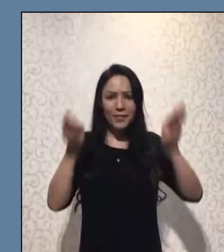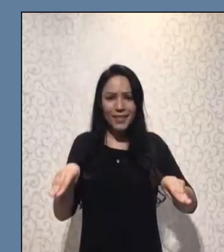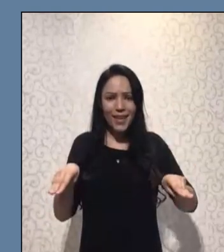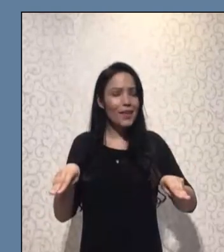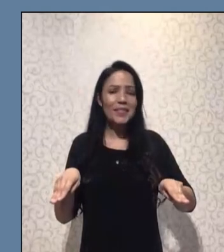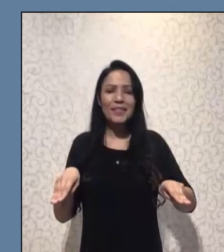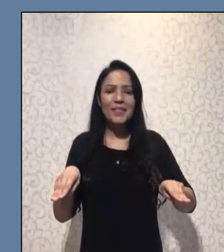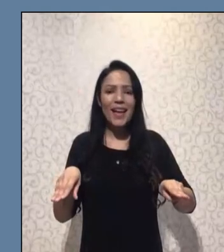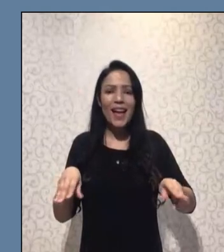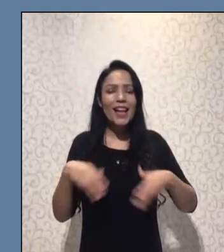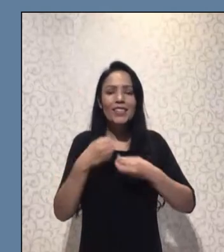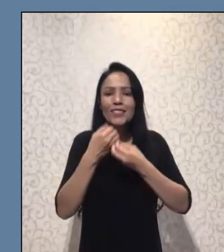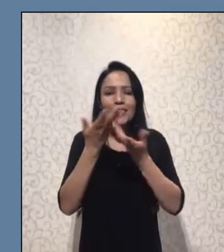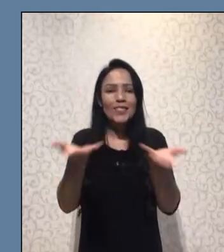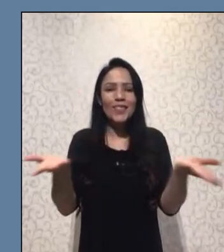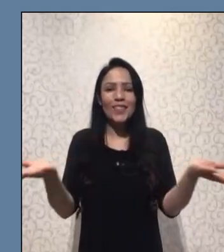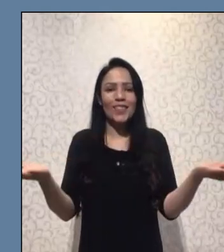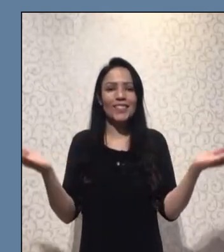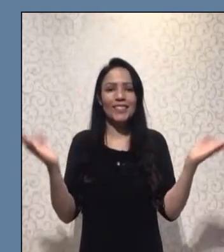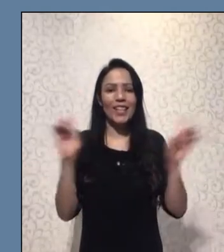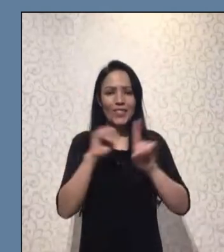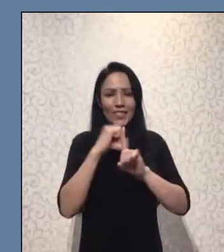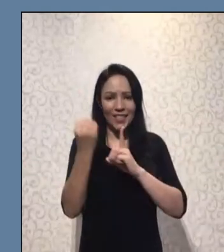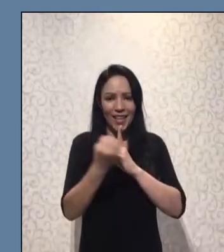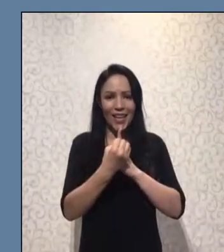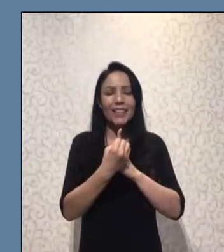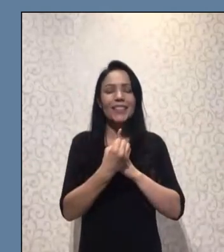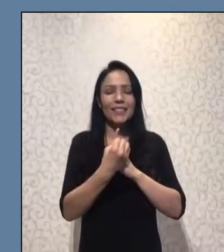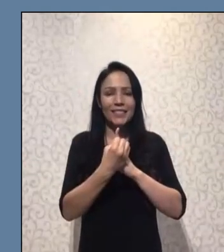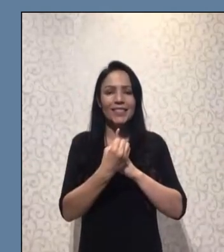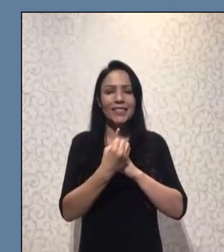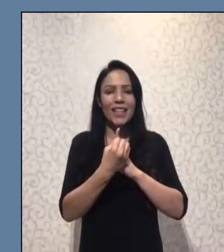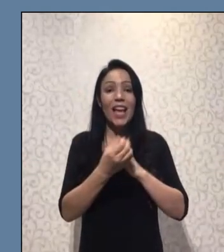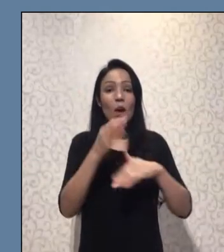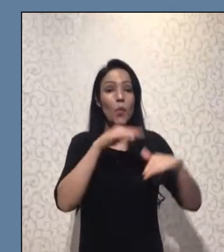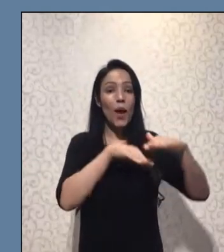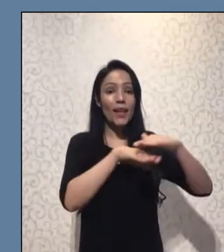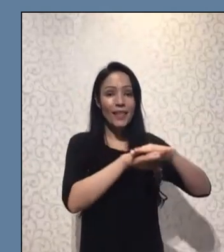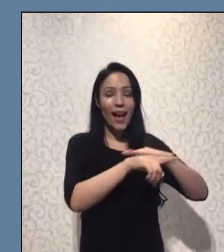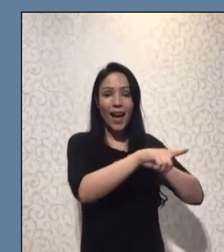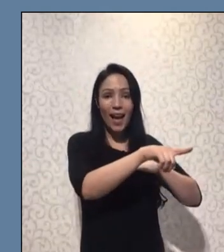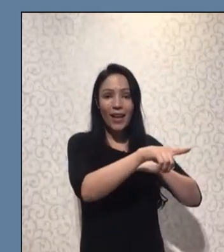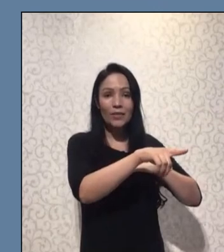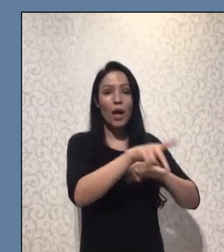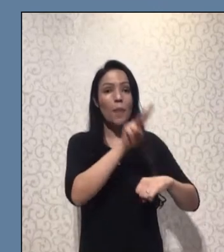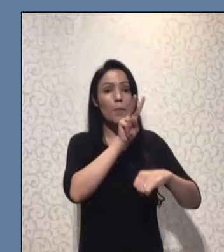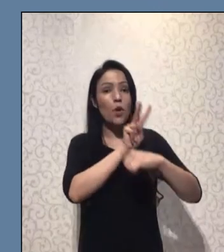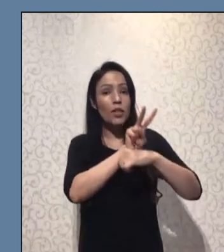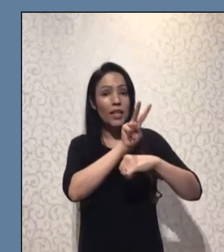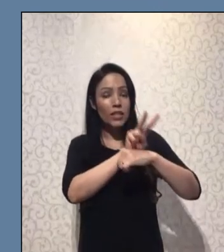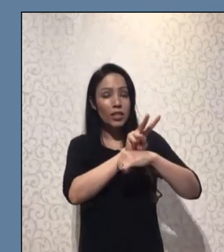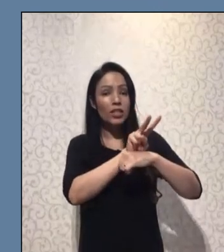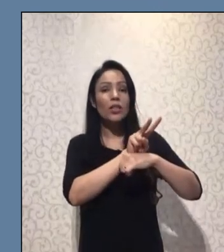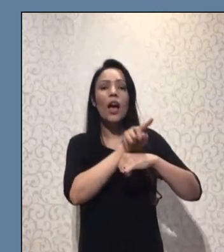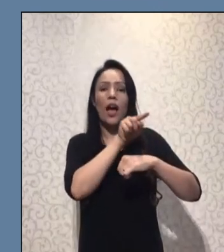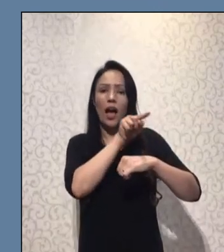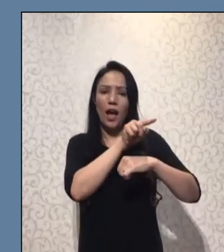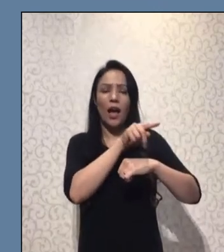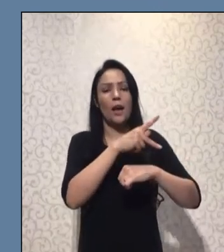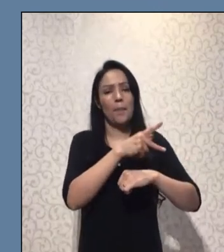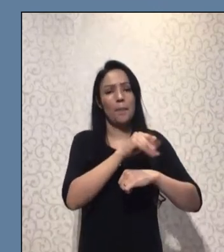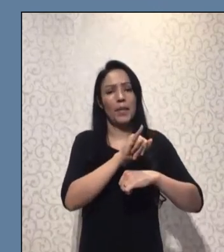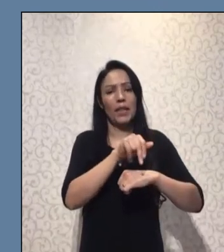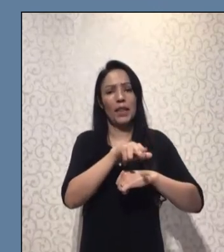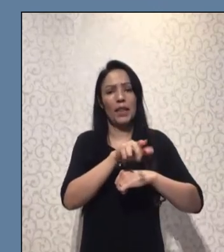todo o conjunto da sociedade, e ele é guardado, ele é mantido, ele é estudado pela Pinacoteca. Mas acho